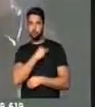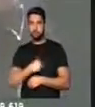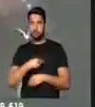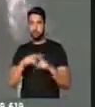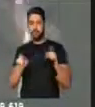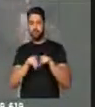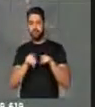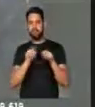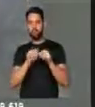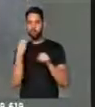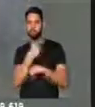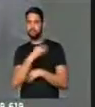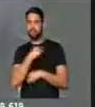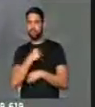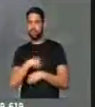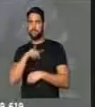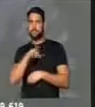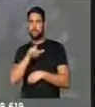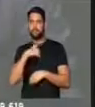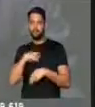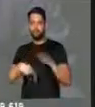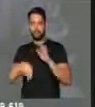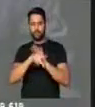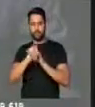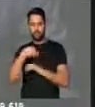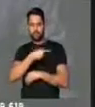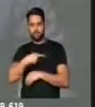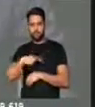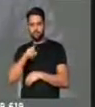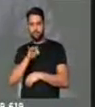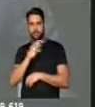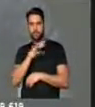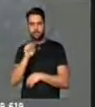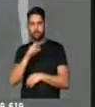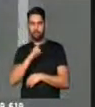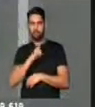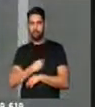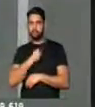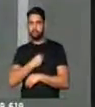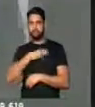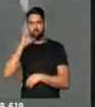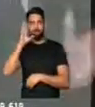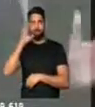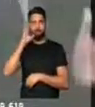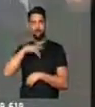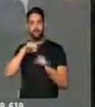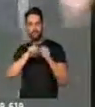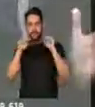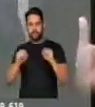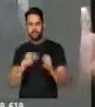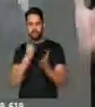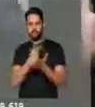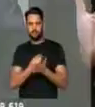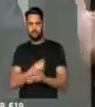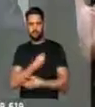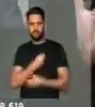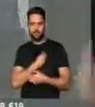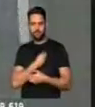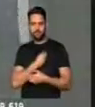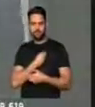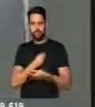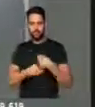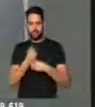ele realizada, que na realidade o próprio ex-ministro Palocci já tinha pensado num sistema de contingenciamento de